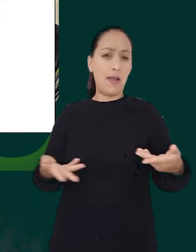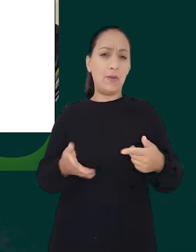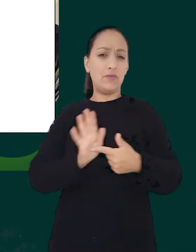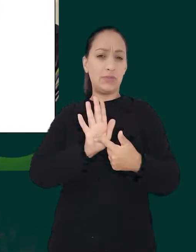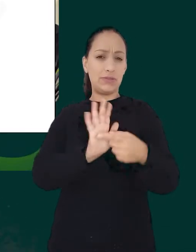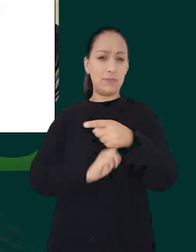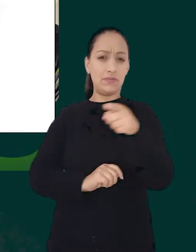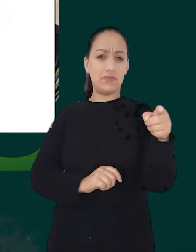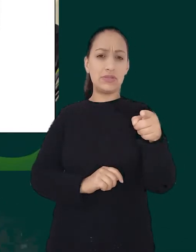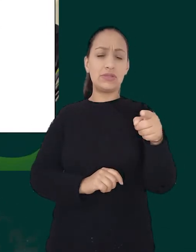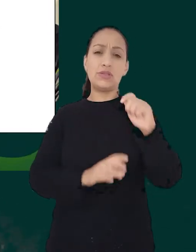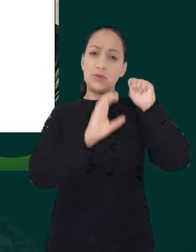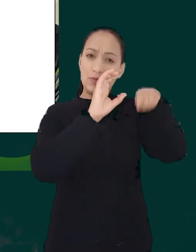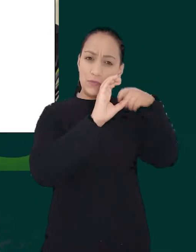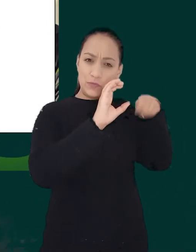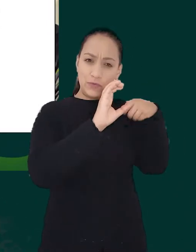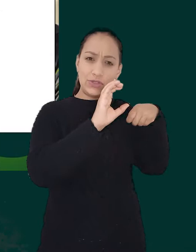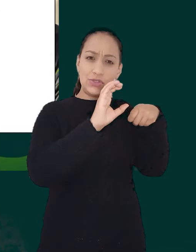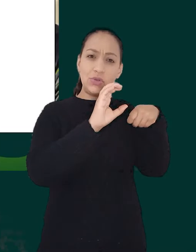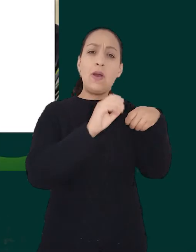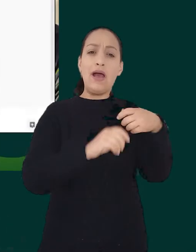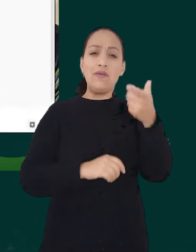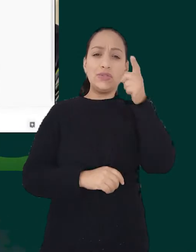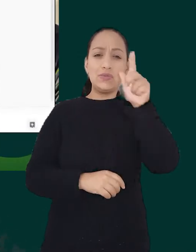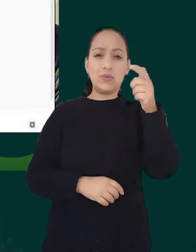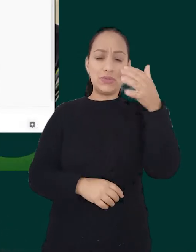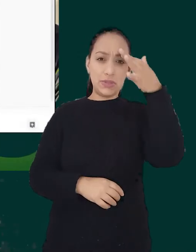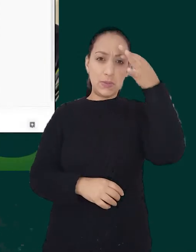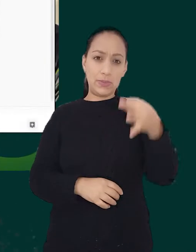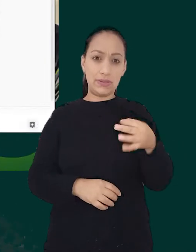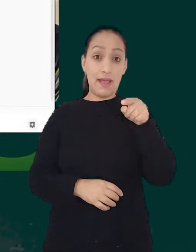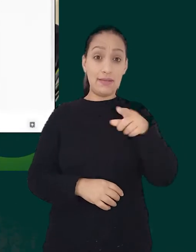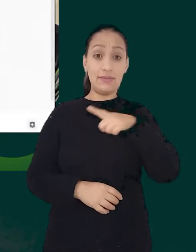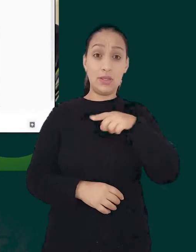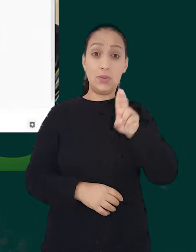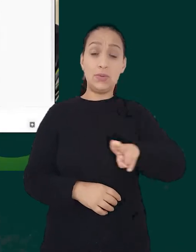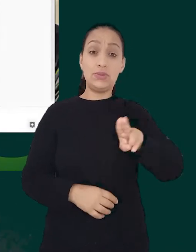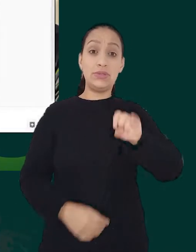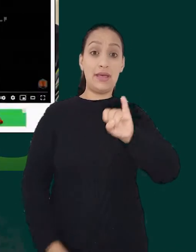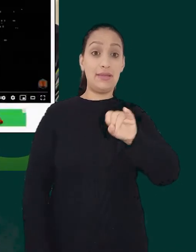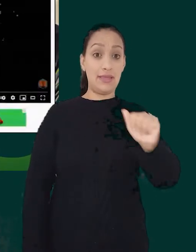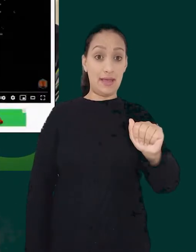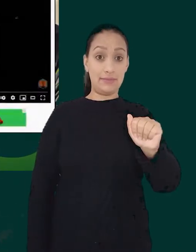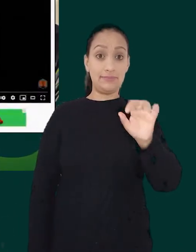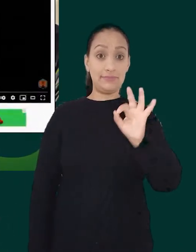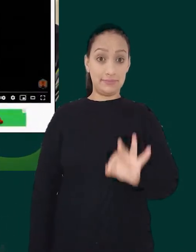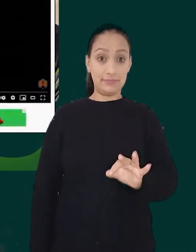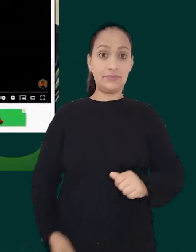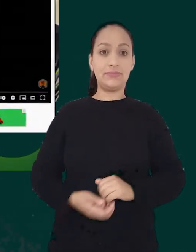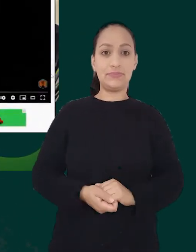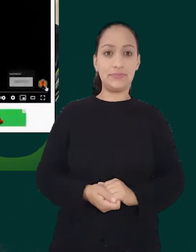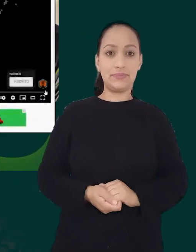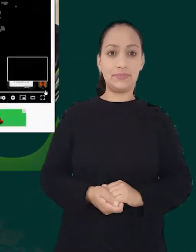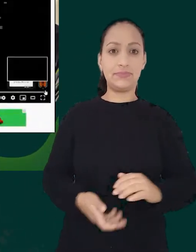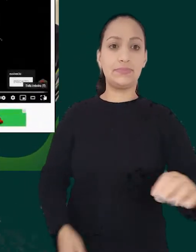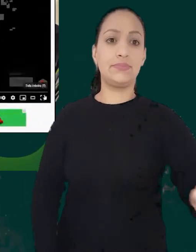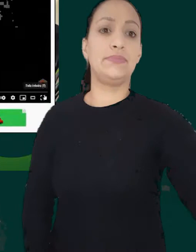sentido. Aqui tem o uso da inteligência artificial, tá? É esse aqui.